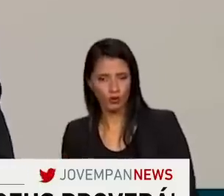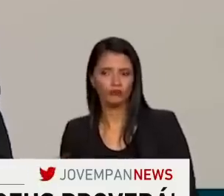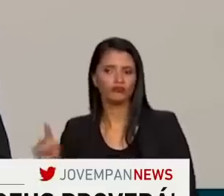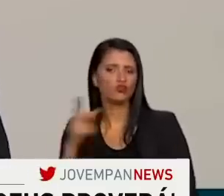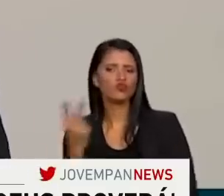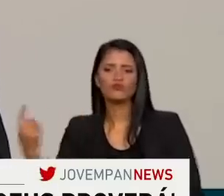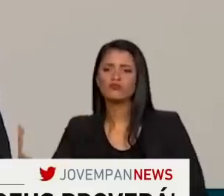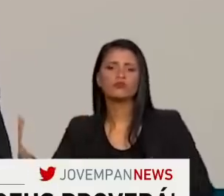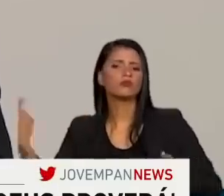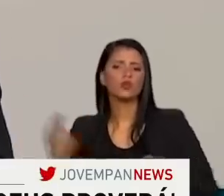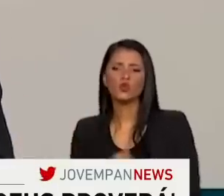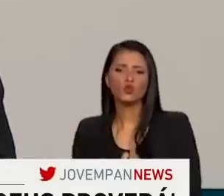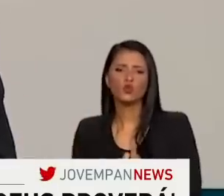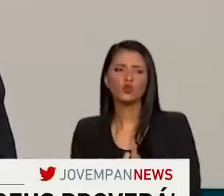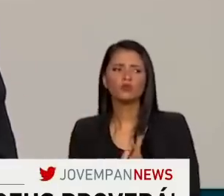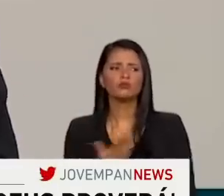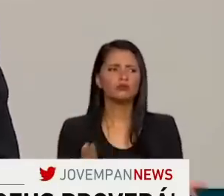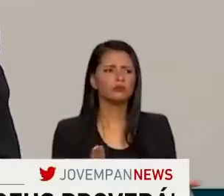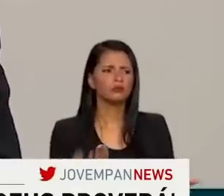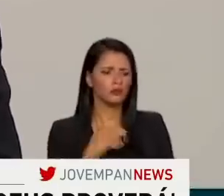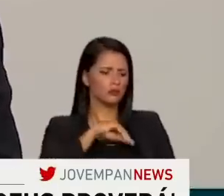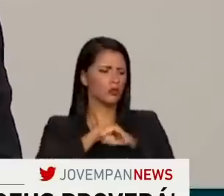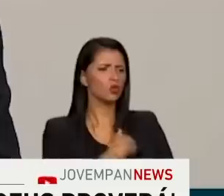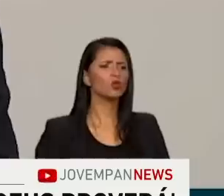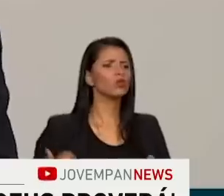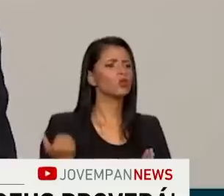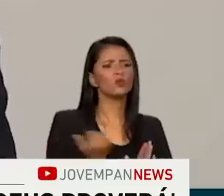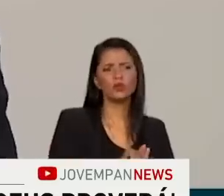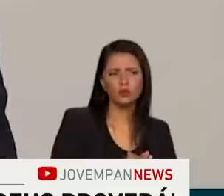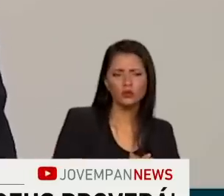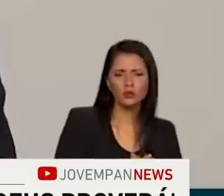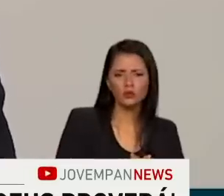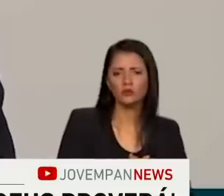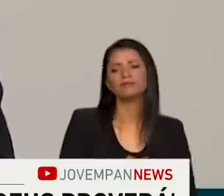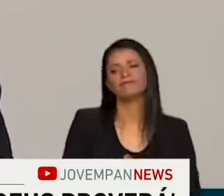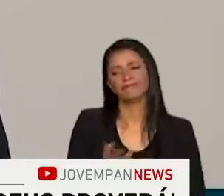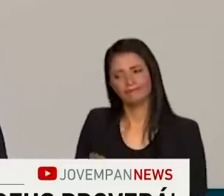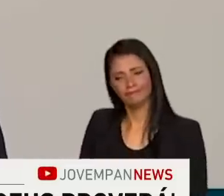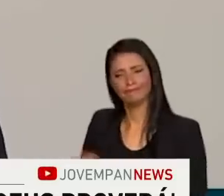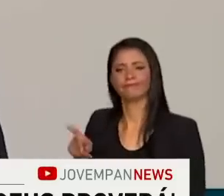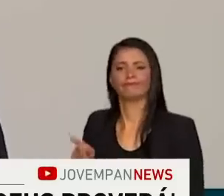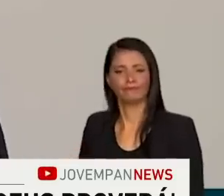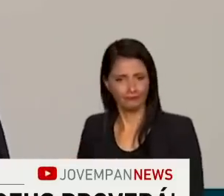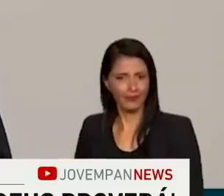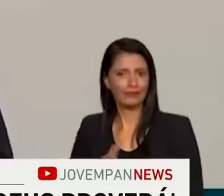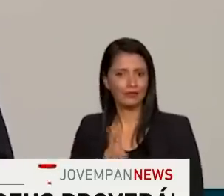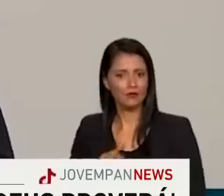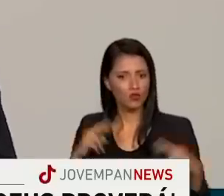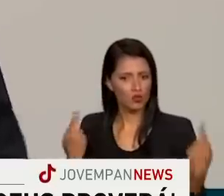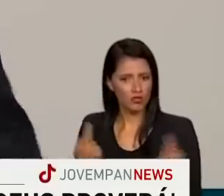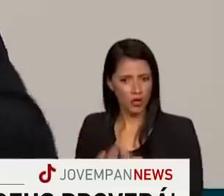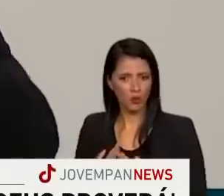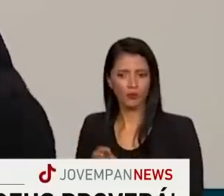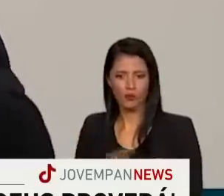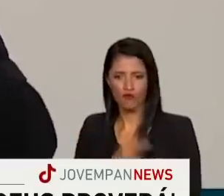pergunta e o nosso aumento É verdade eu já vou pronto para